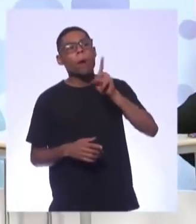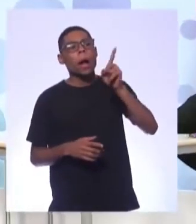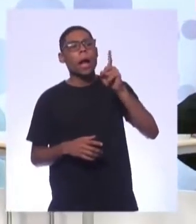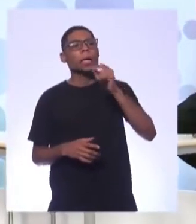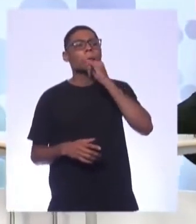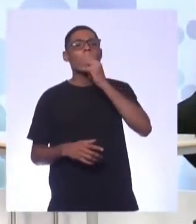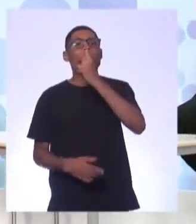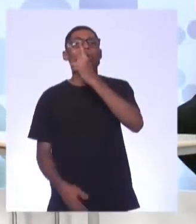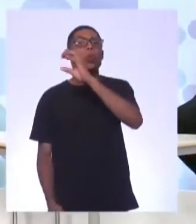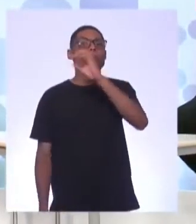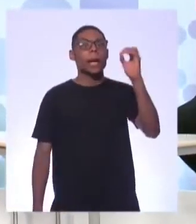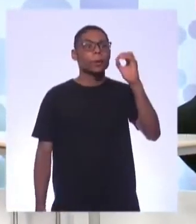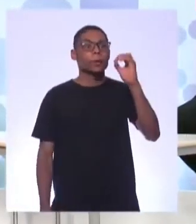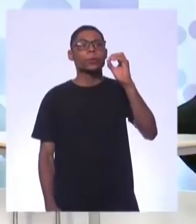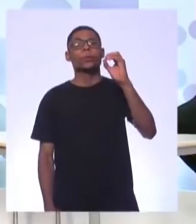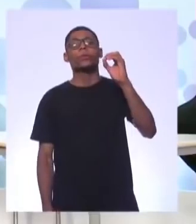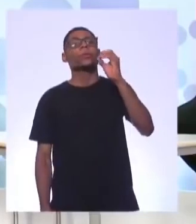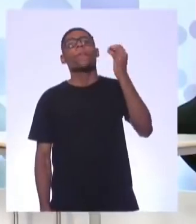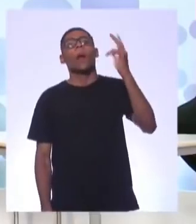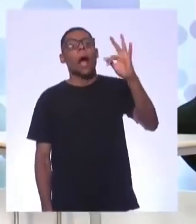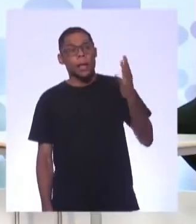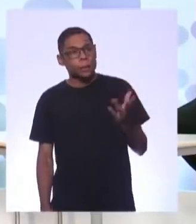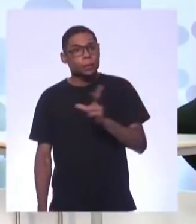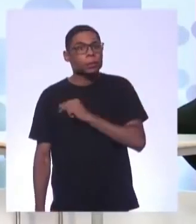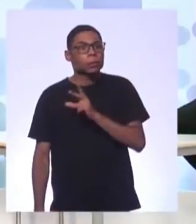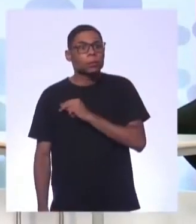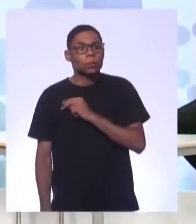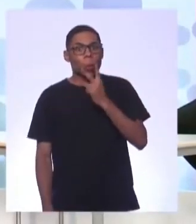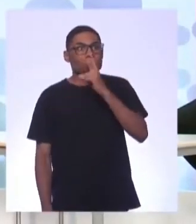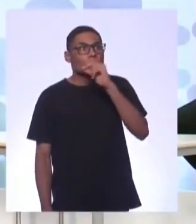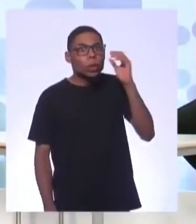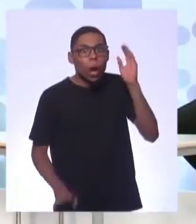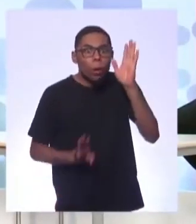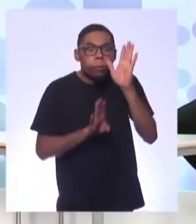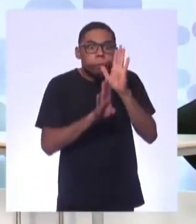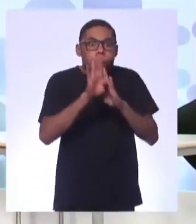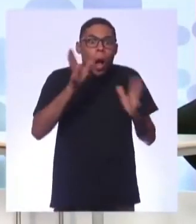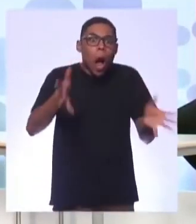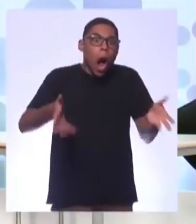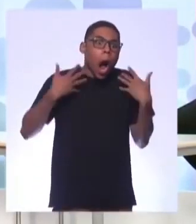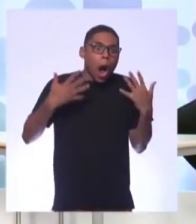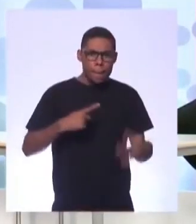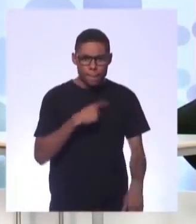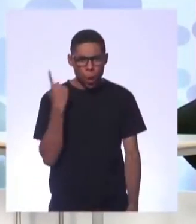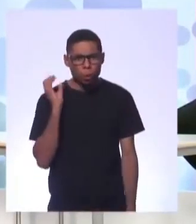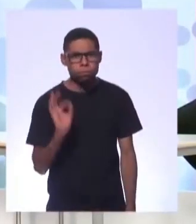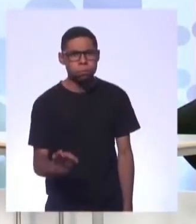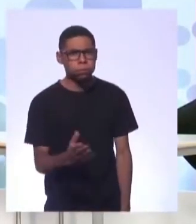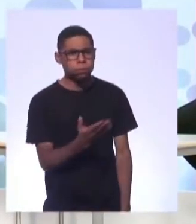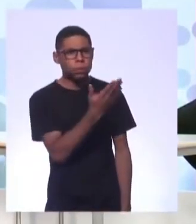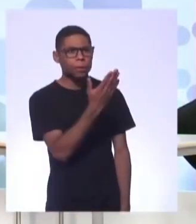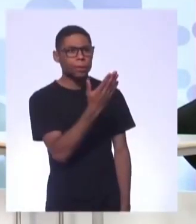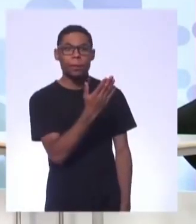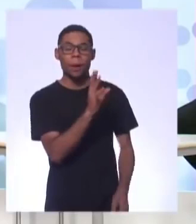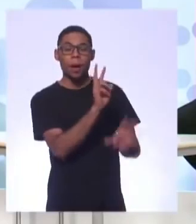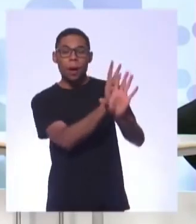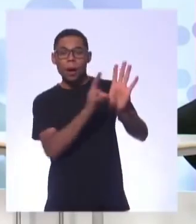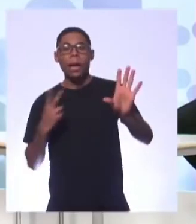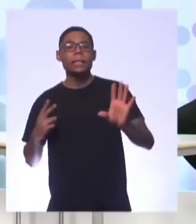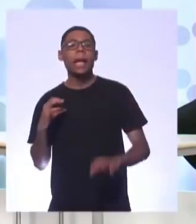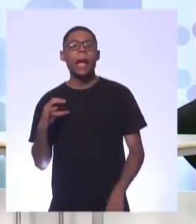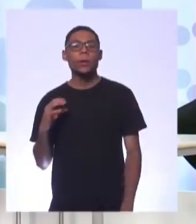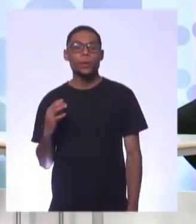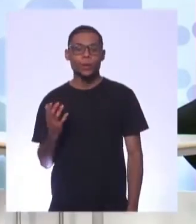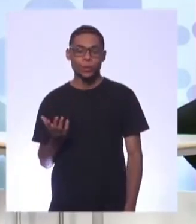é 200 graus Fahrenheit. Mas você fala, pô, tá alto. 200 graus Fahrenheit, caramba, mas converte isso aí em Celsius para ver qual